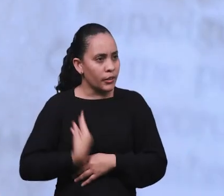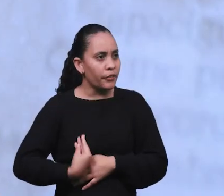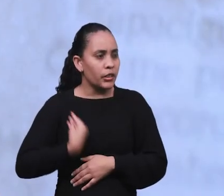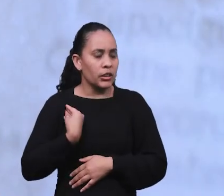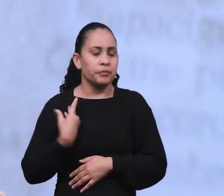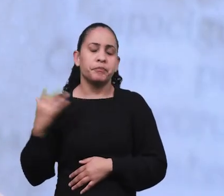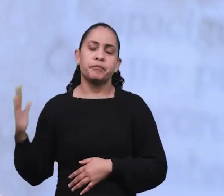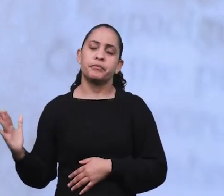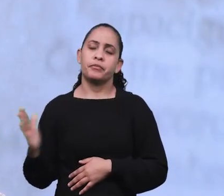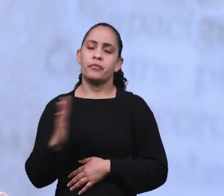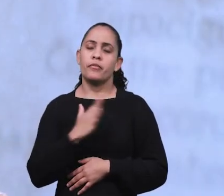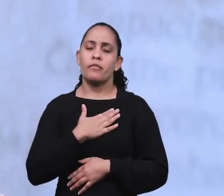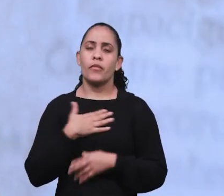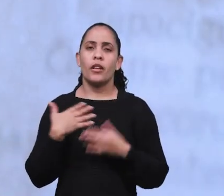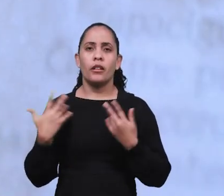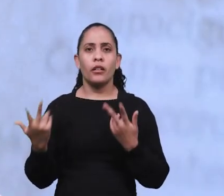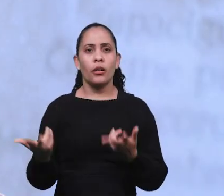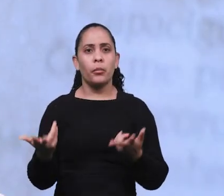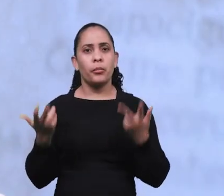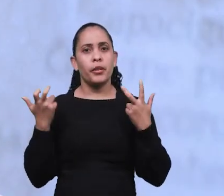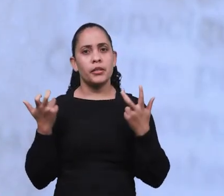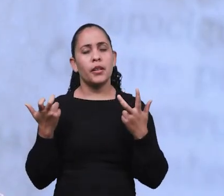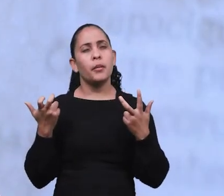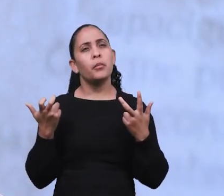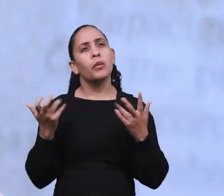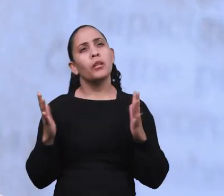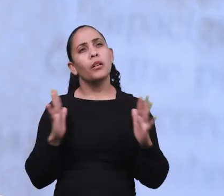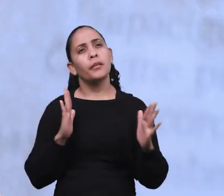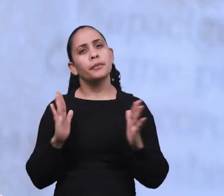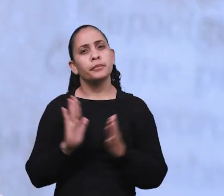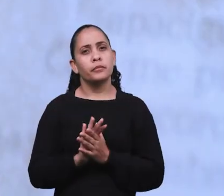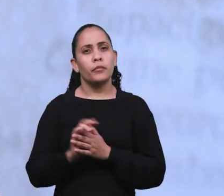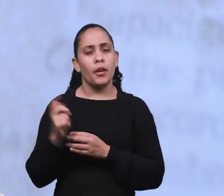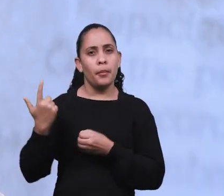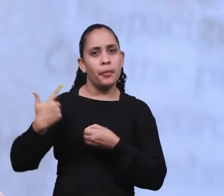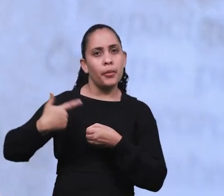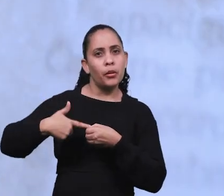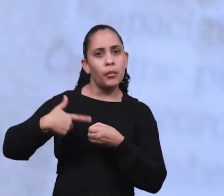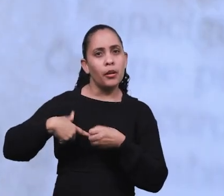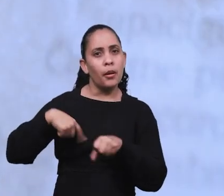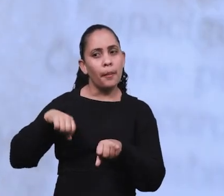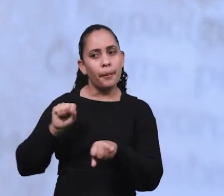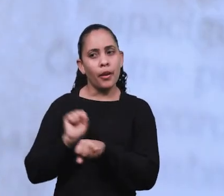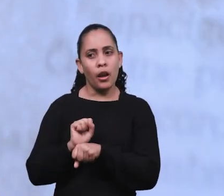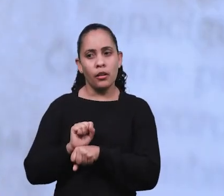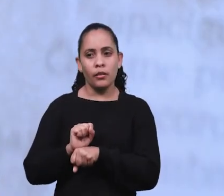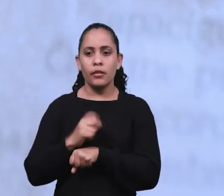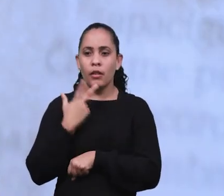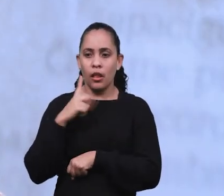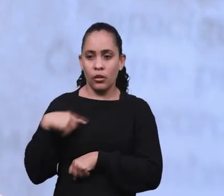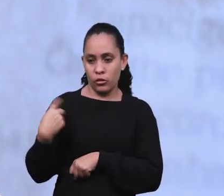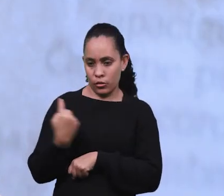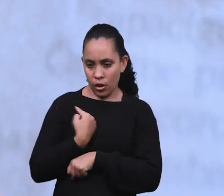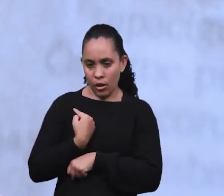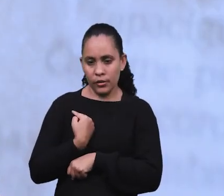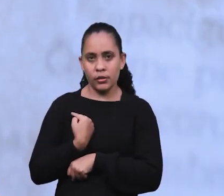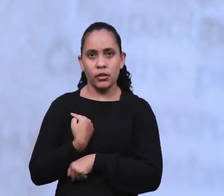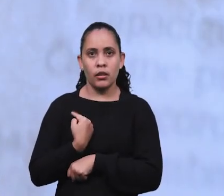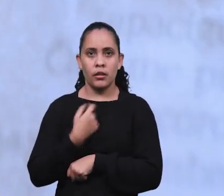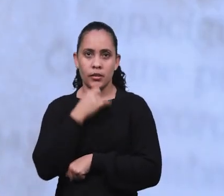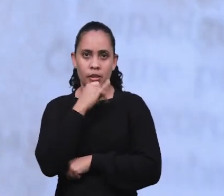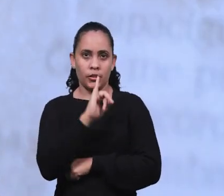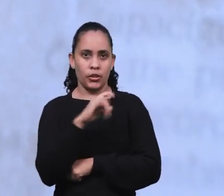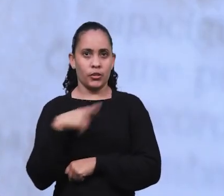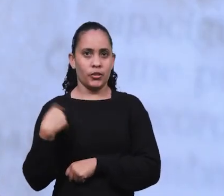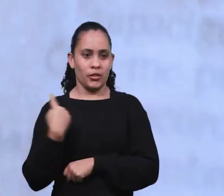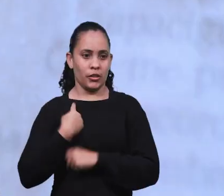nossa vida. E aí eu vejo, num determinado ano, que a Petrobras para de falar o petróleo é nosso e começa a